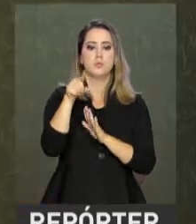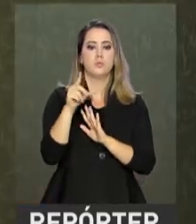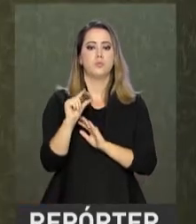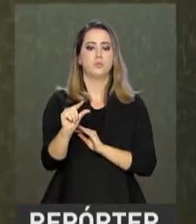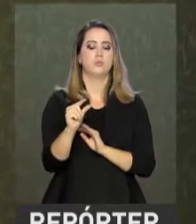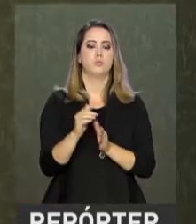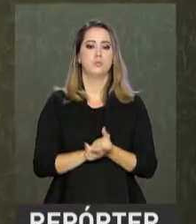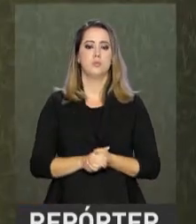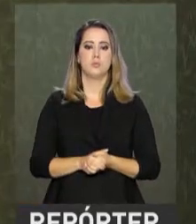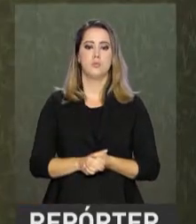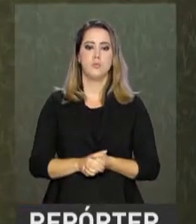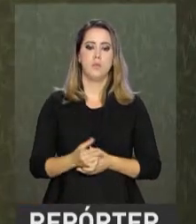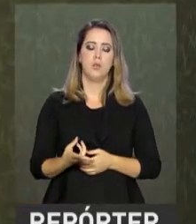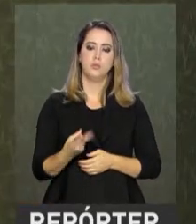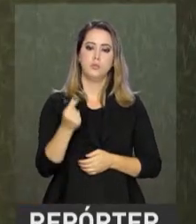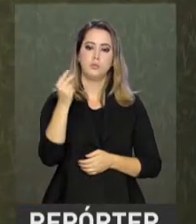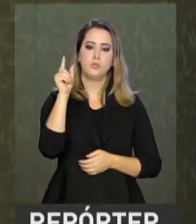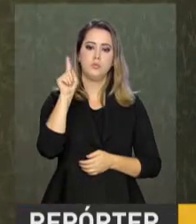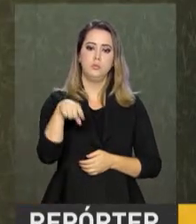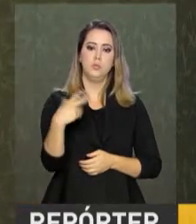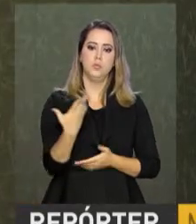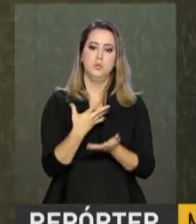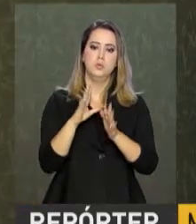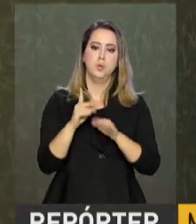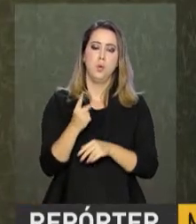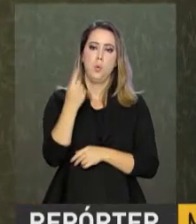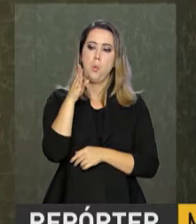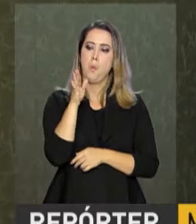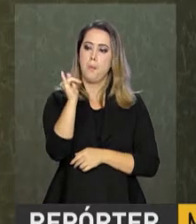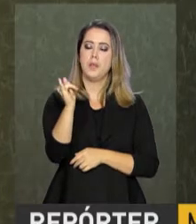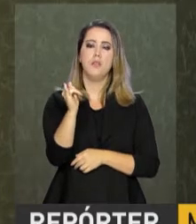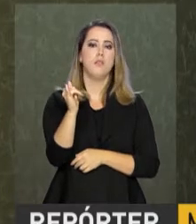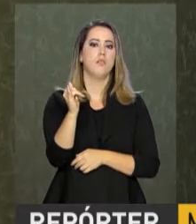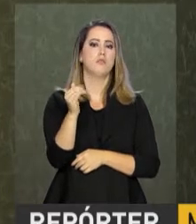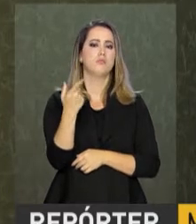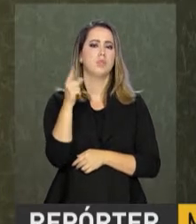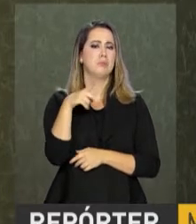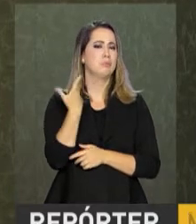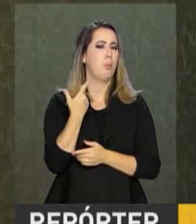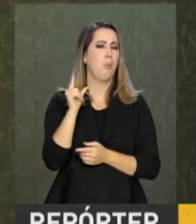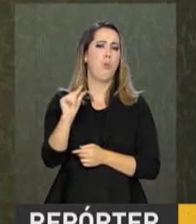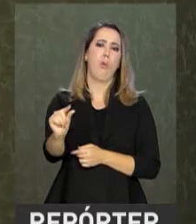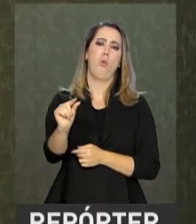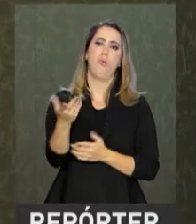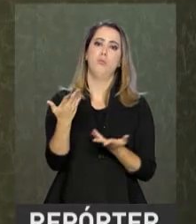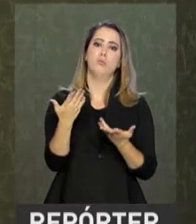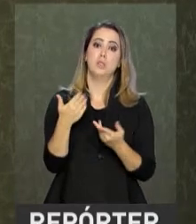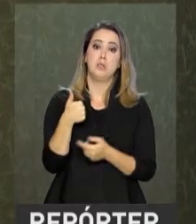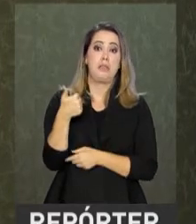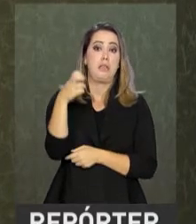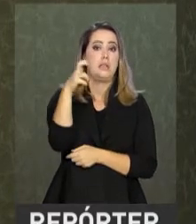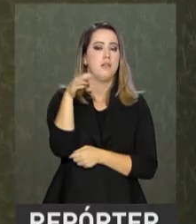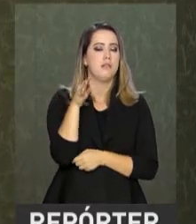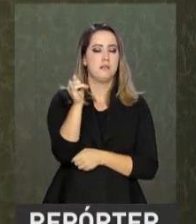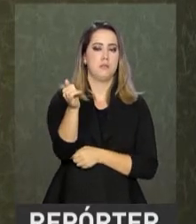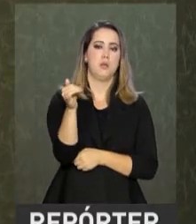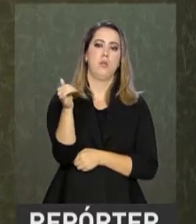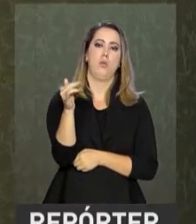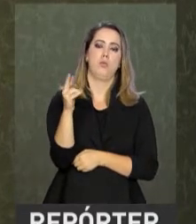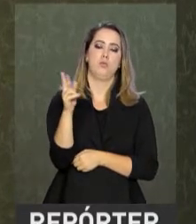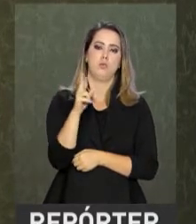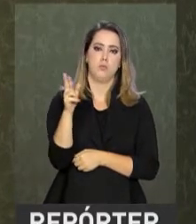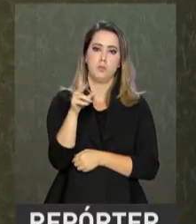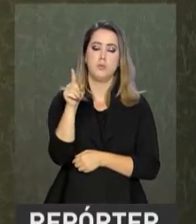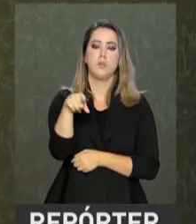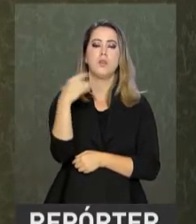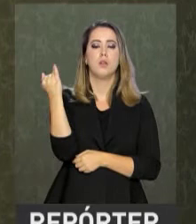pequeno. Em termos de valor, foram sacados 1,6 bilhão. Está muito aquém ainda dos 15 bilhões que foram estimados. Então é